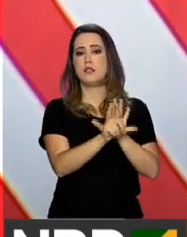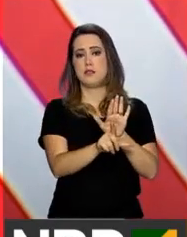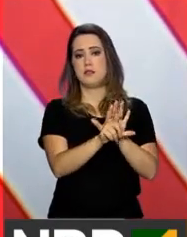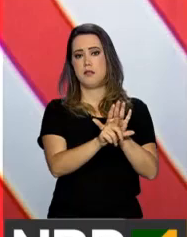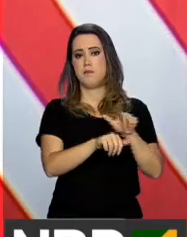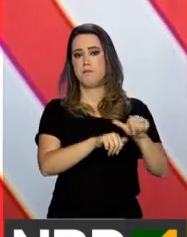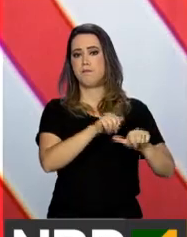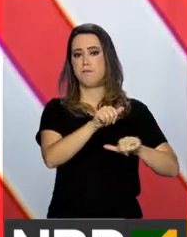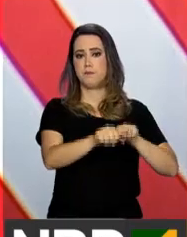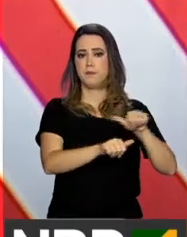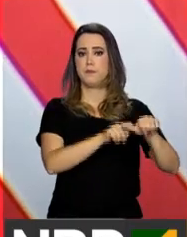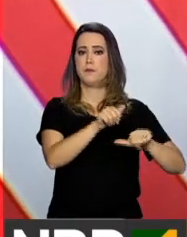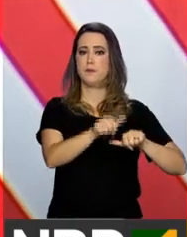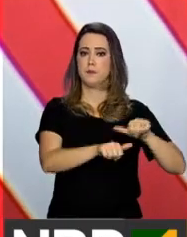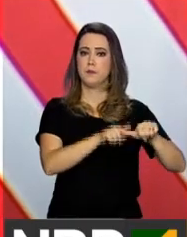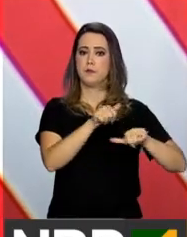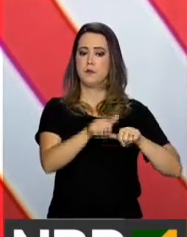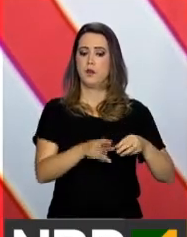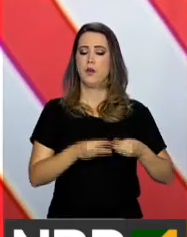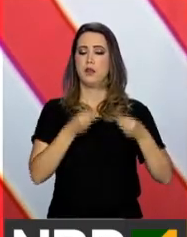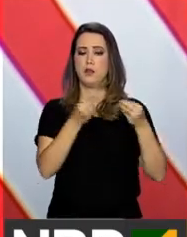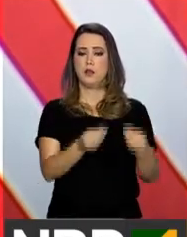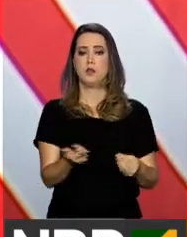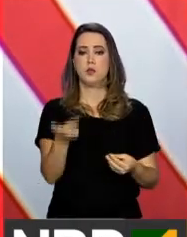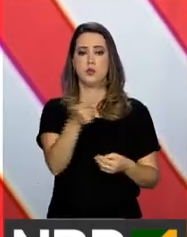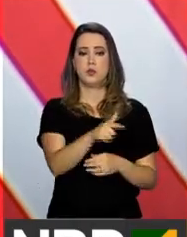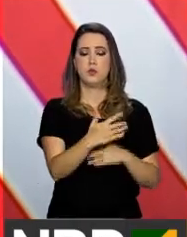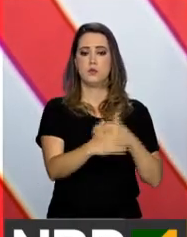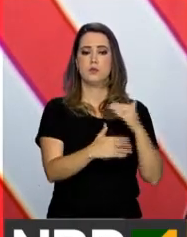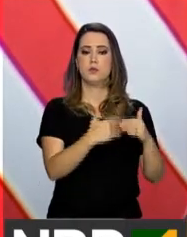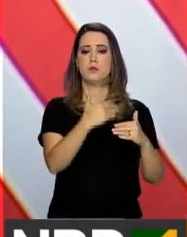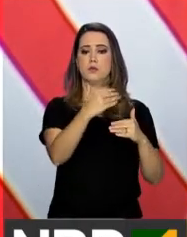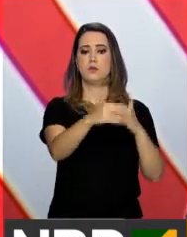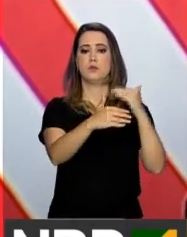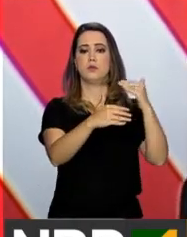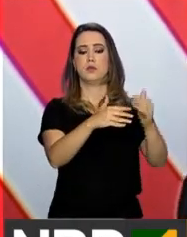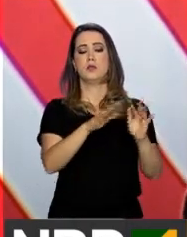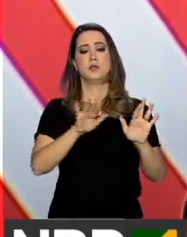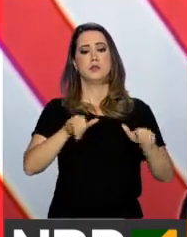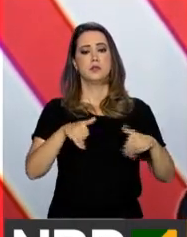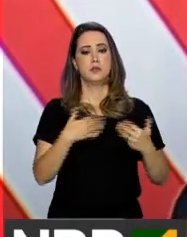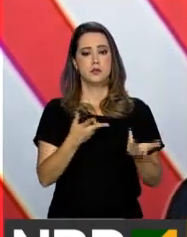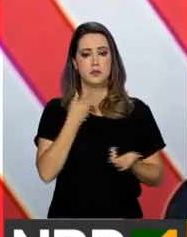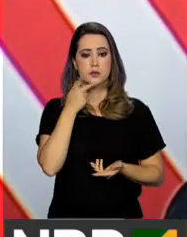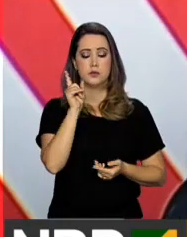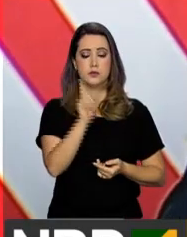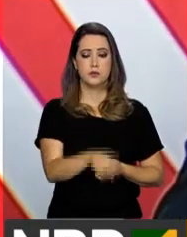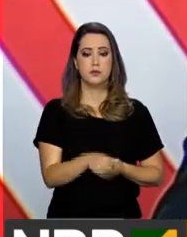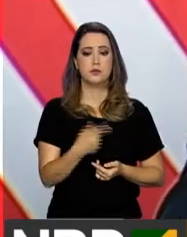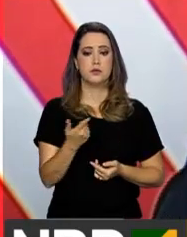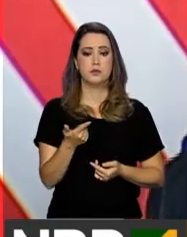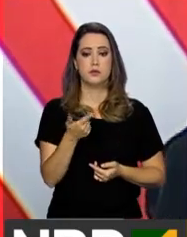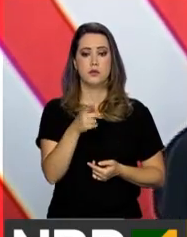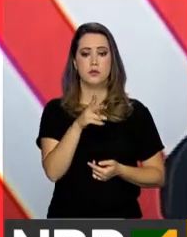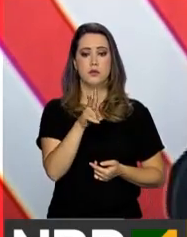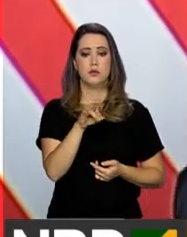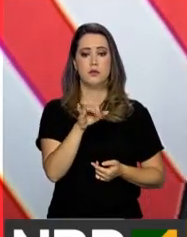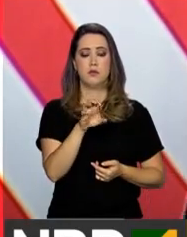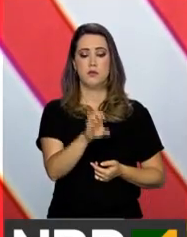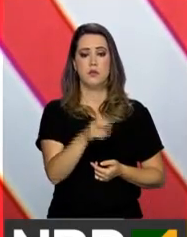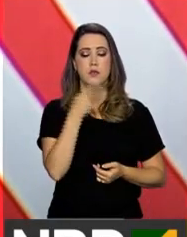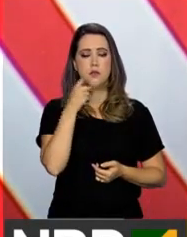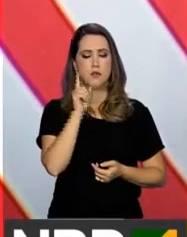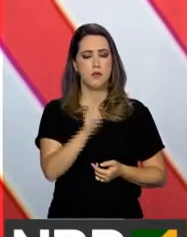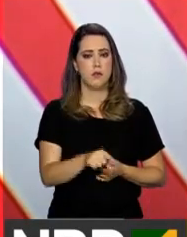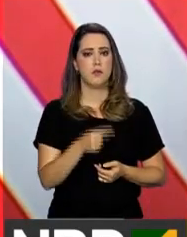estão trazendo de volta o crescimento. E, portanto, ao mencionar isto ao senhor vice-presidente,